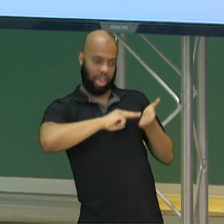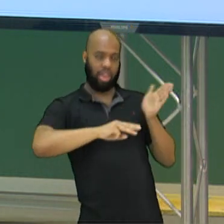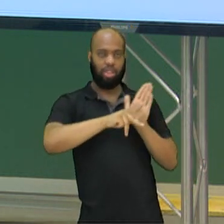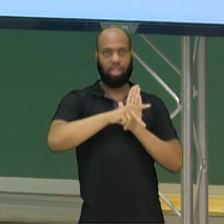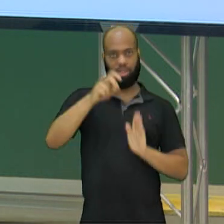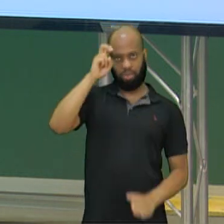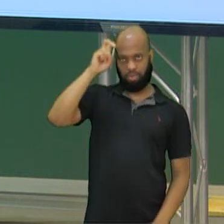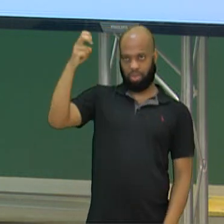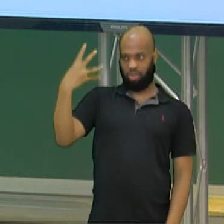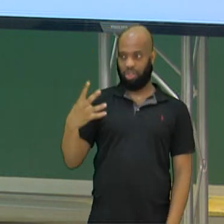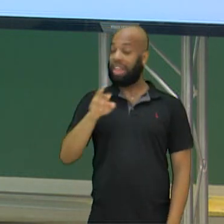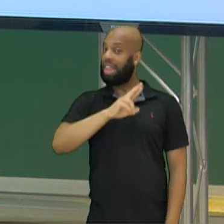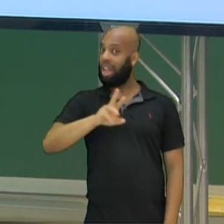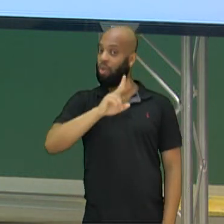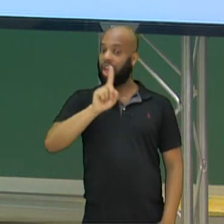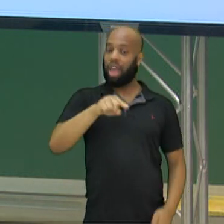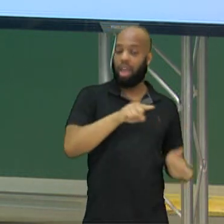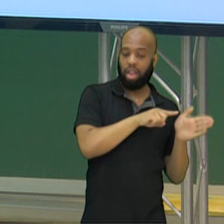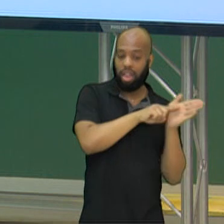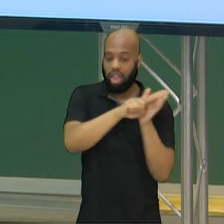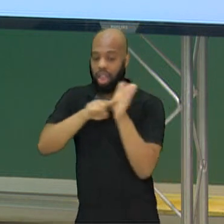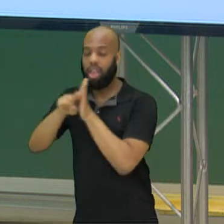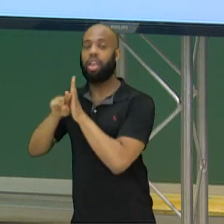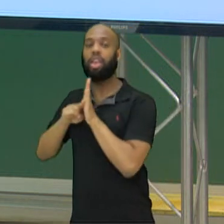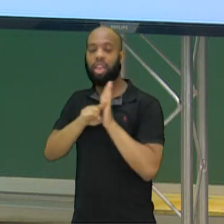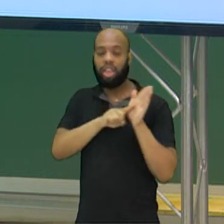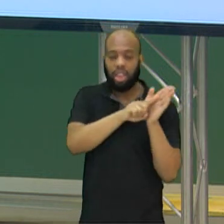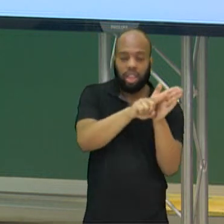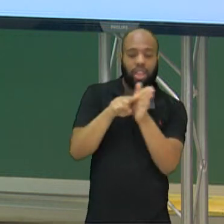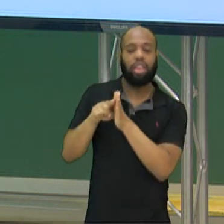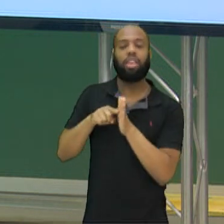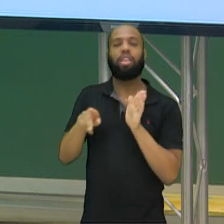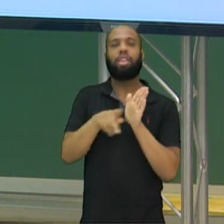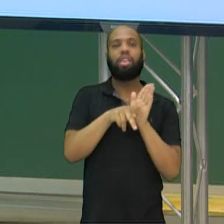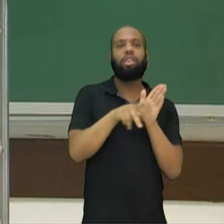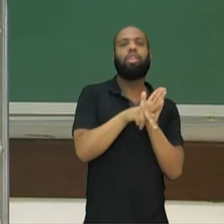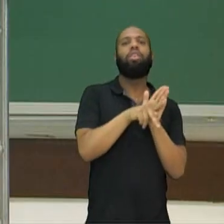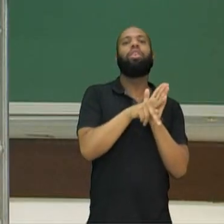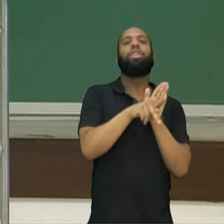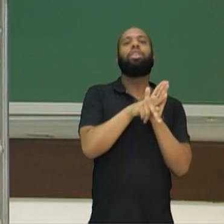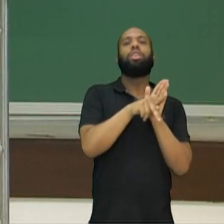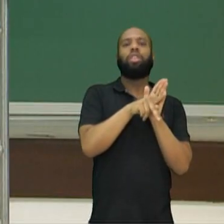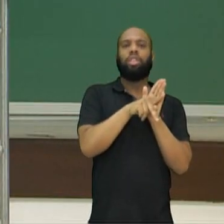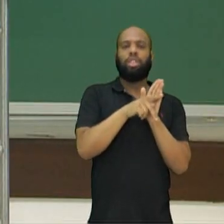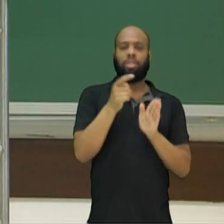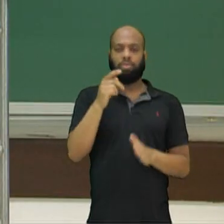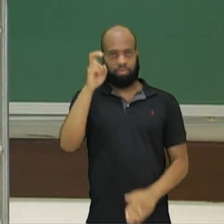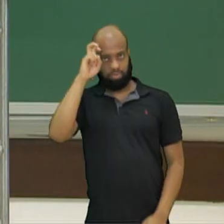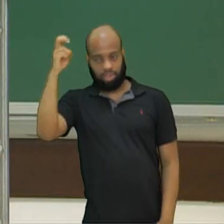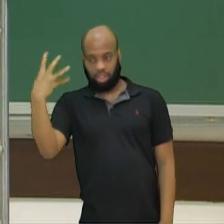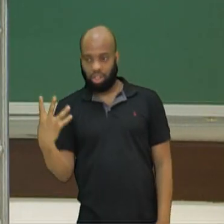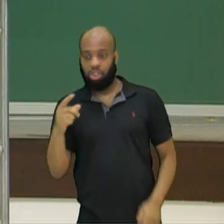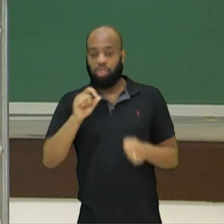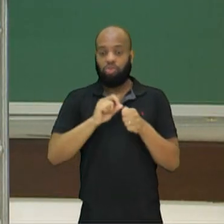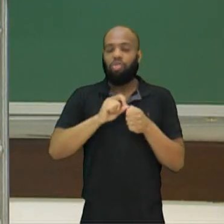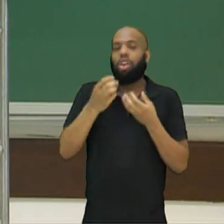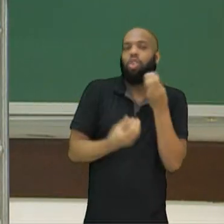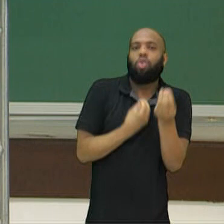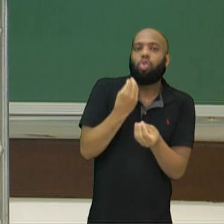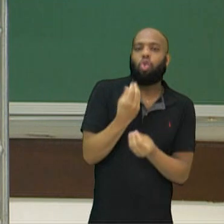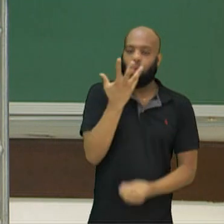quê? Pesquisas feitas pelo Piaget de como as crianças conhecem, como as crianças aprendem os